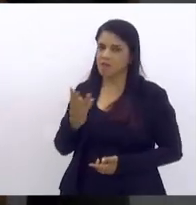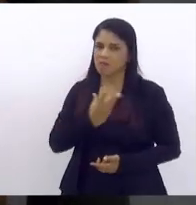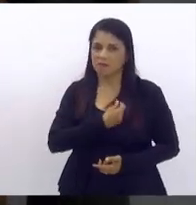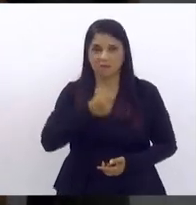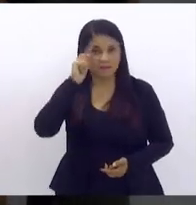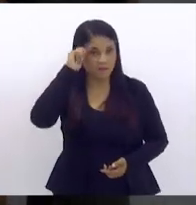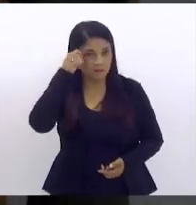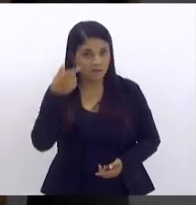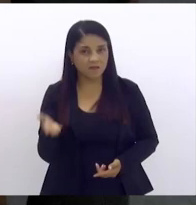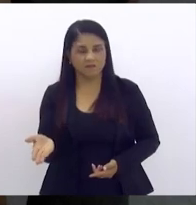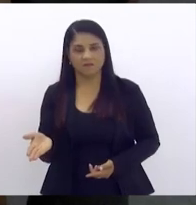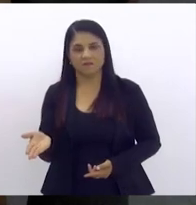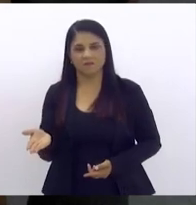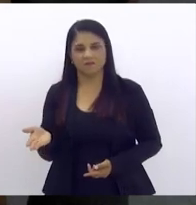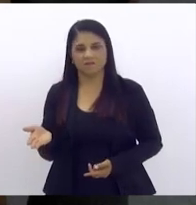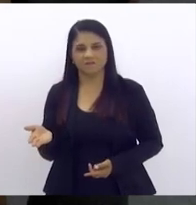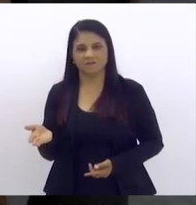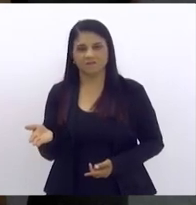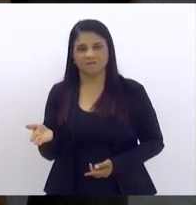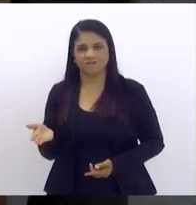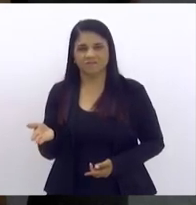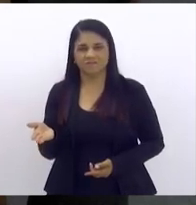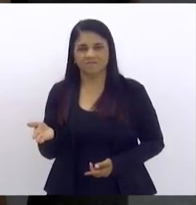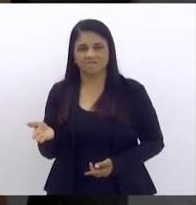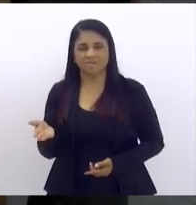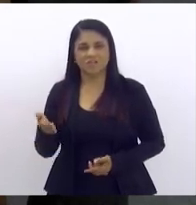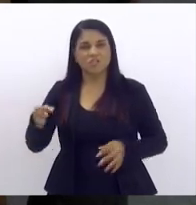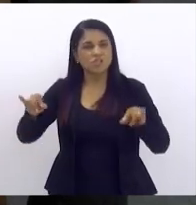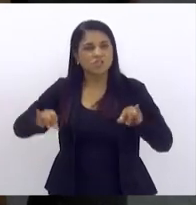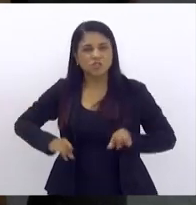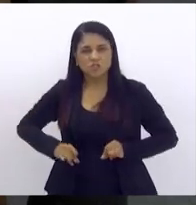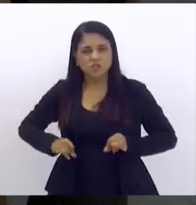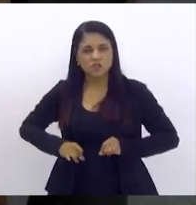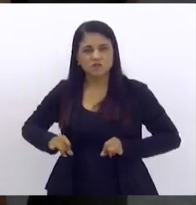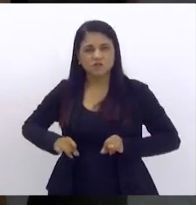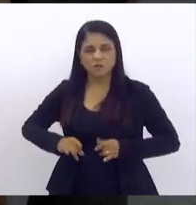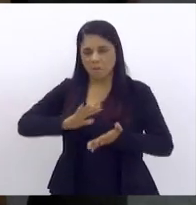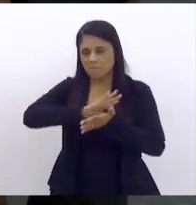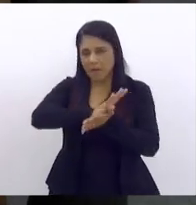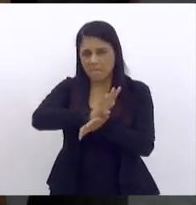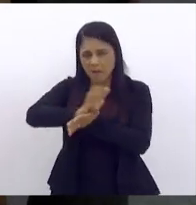negra, de escada, sofrendo agressões, sofrendo